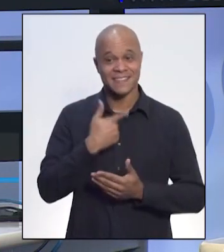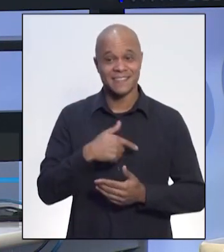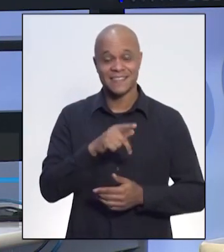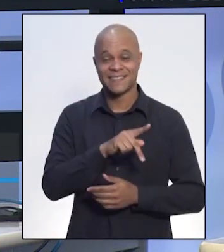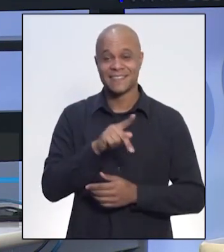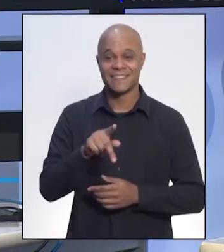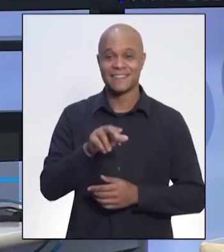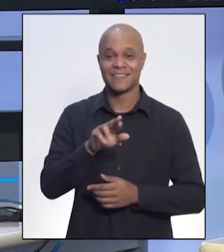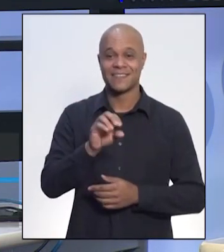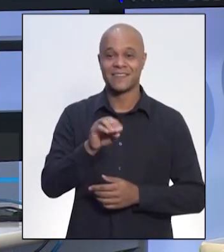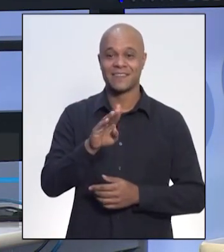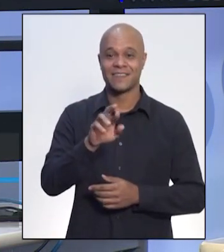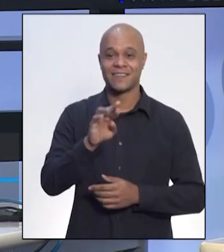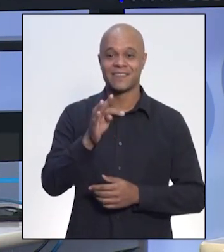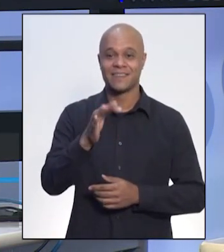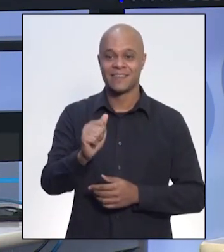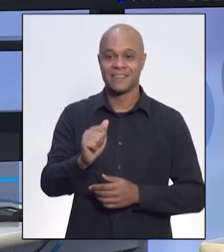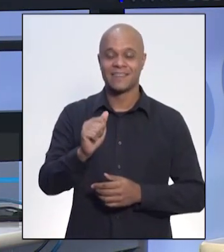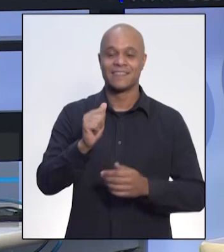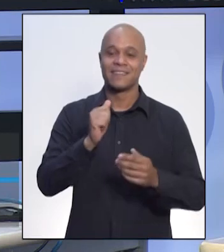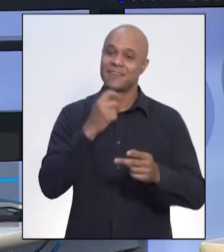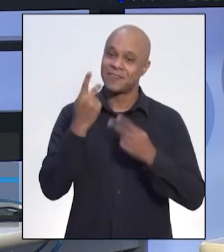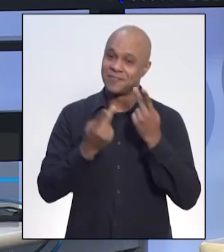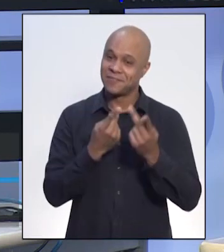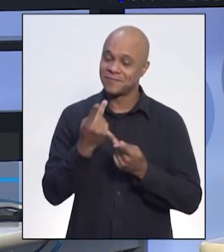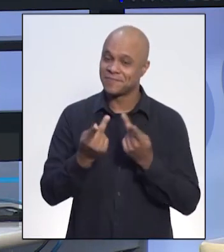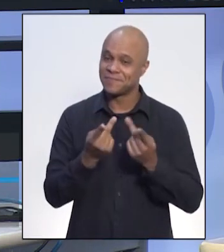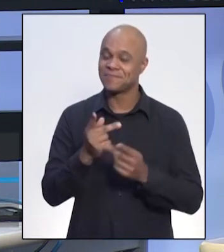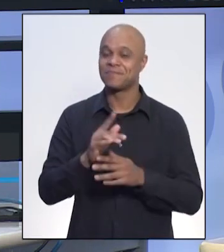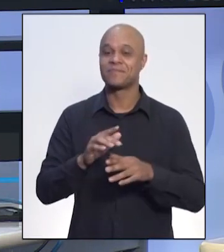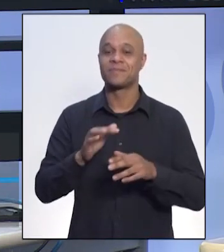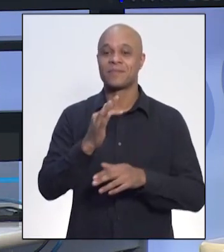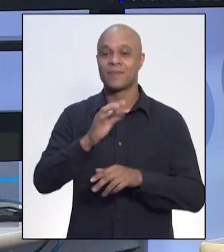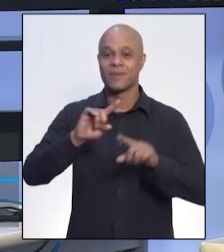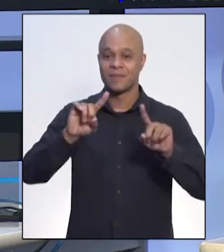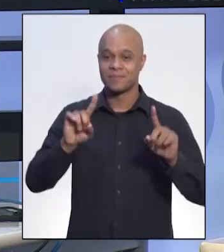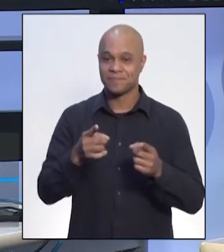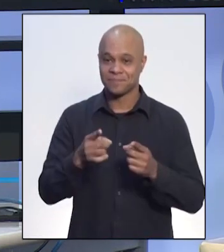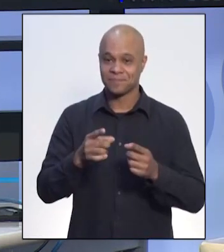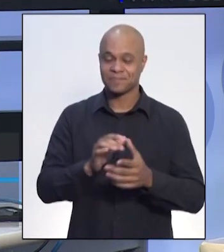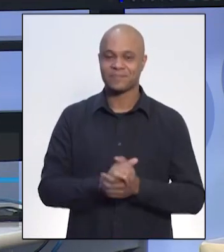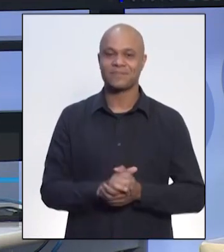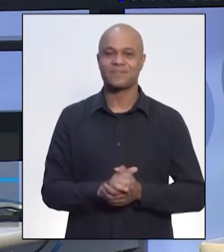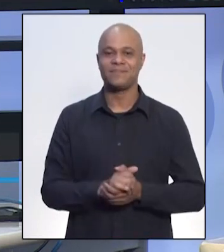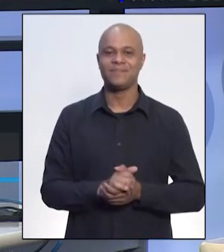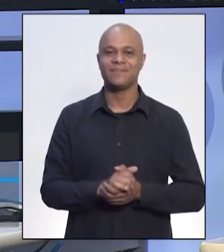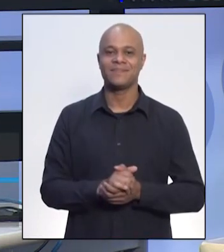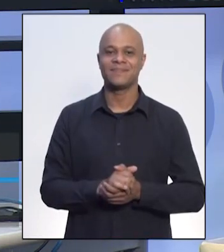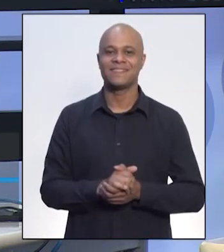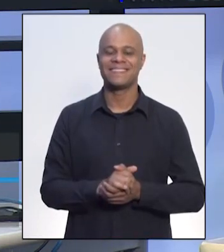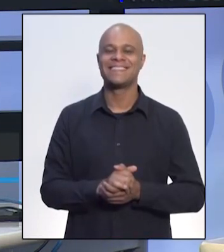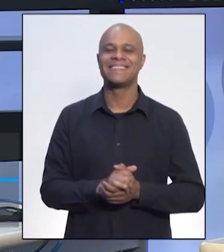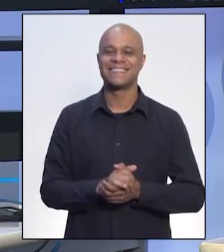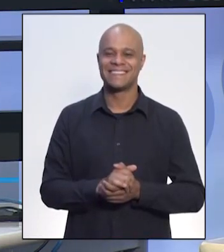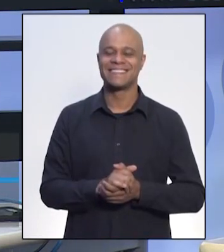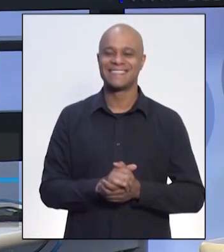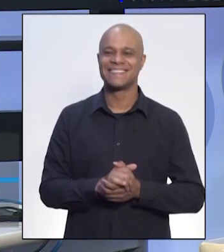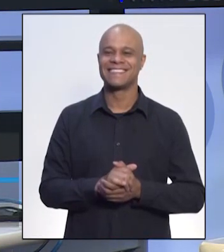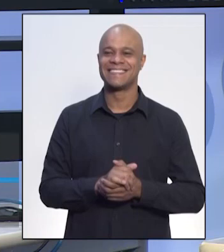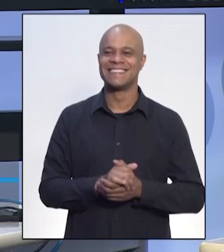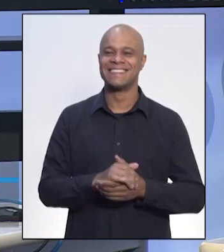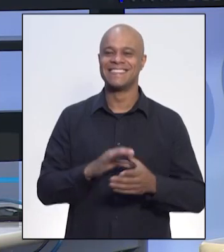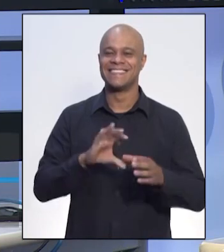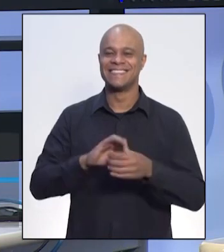professora Roberta e hoje a gente vai falar um pouquinho mais sobre funções do segundo grau. Nós vamos falar sobre o quê? Sobre a contextualização